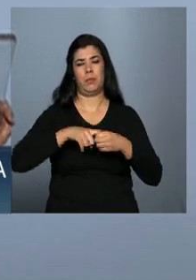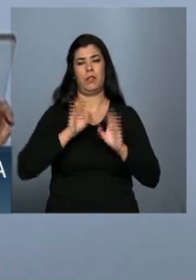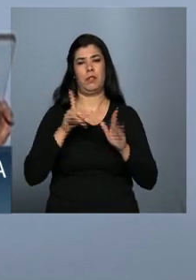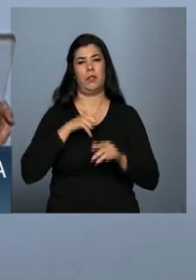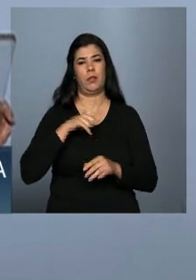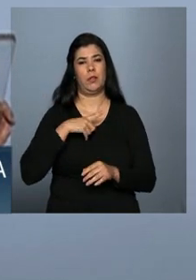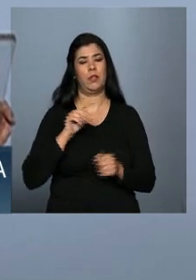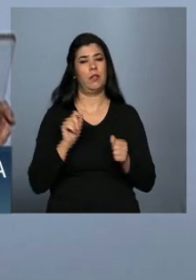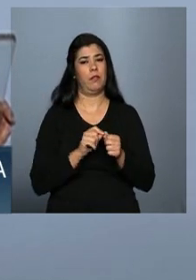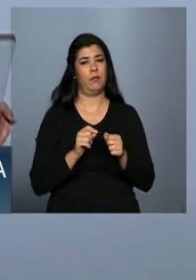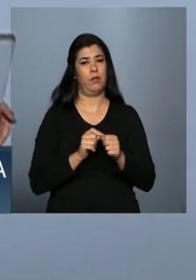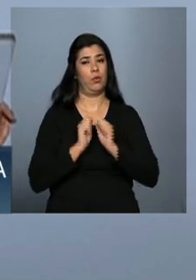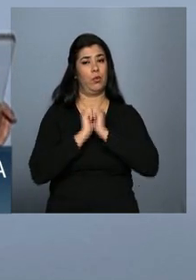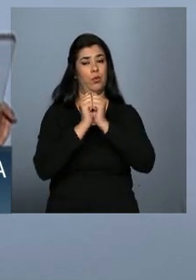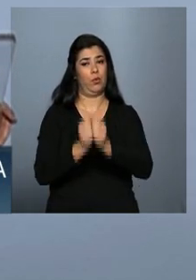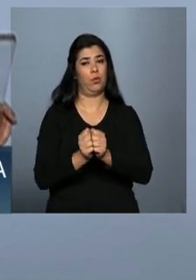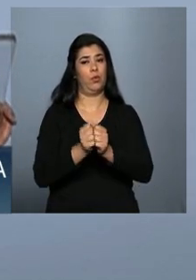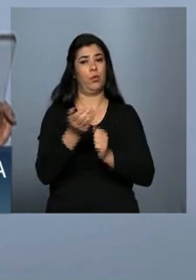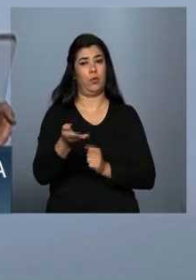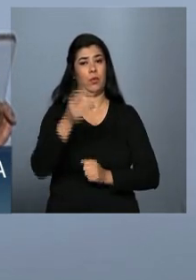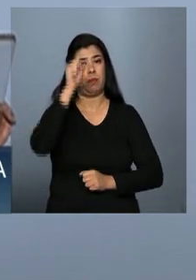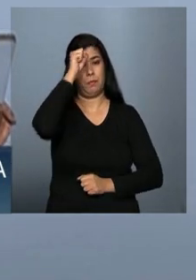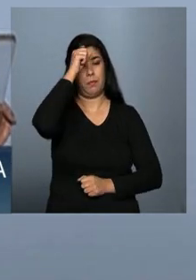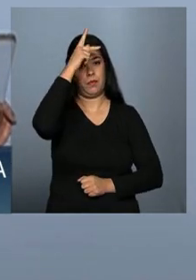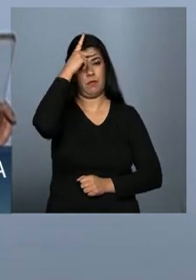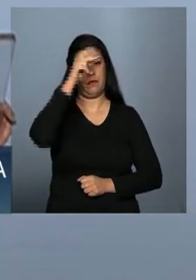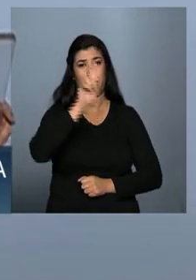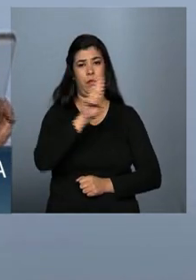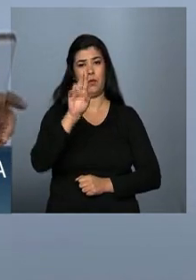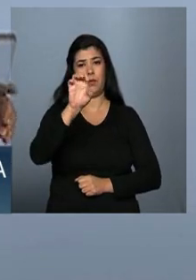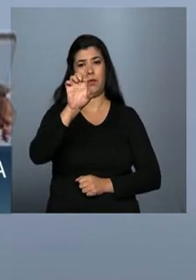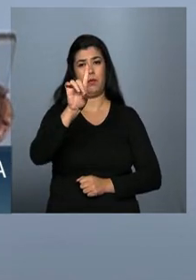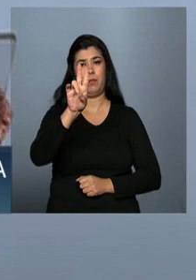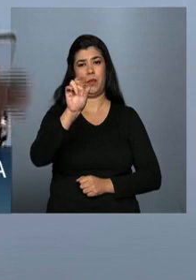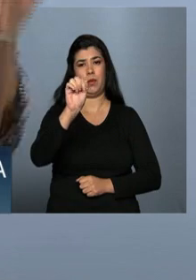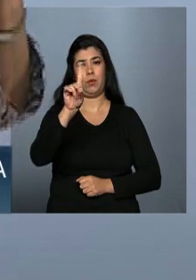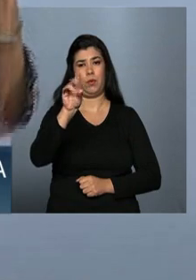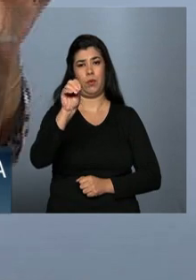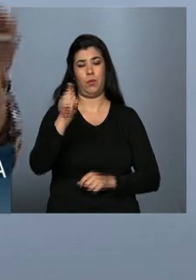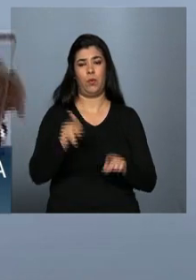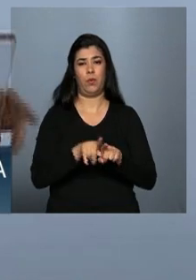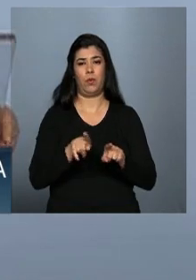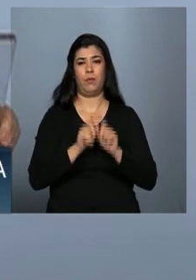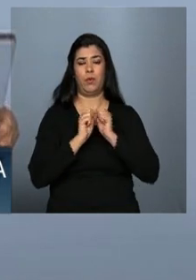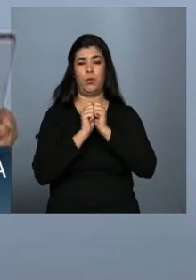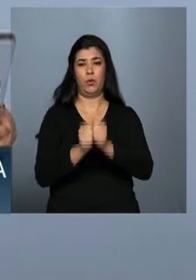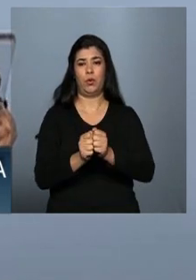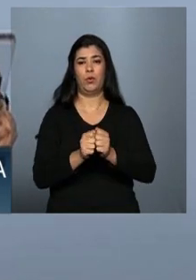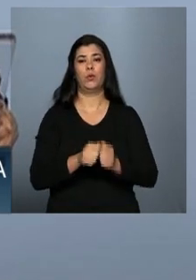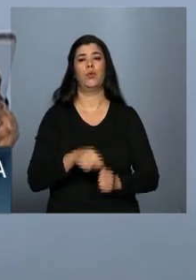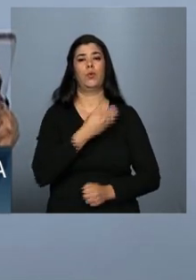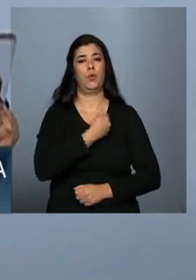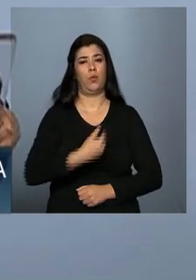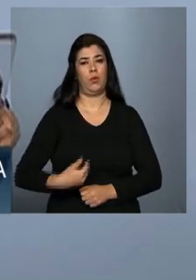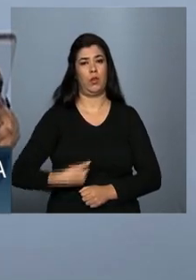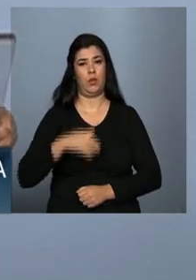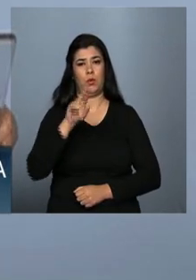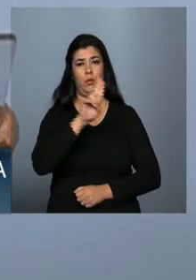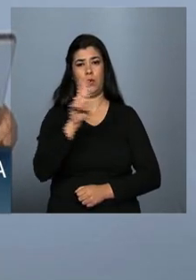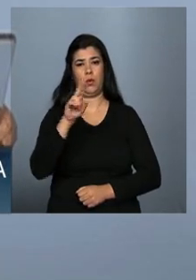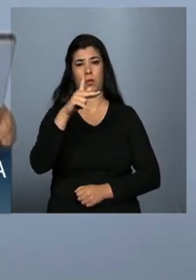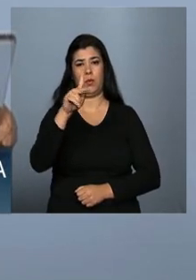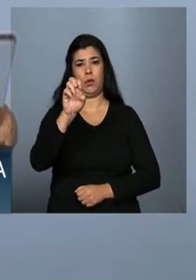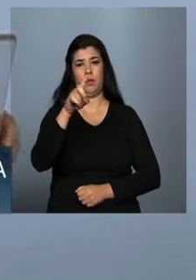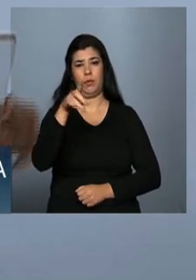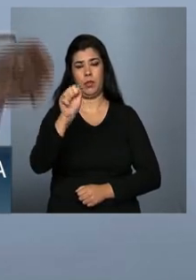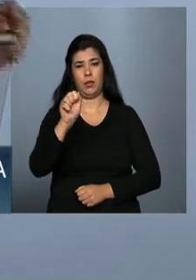tenho tanto com o prefeito Eduardo Paes quanto com o Pezão.